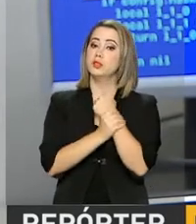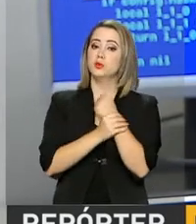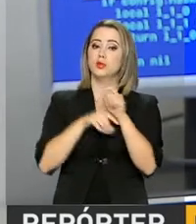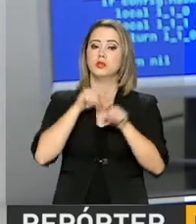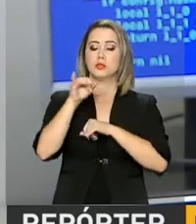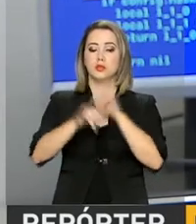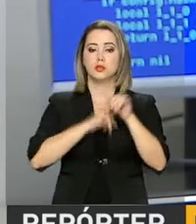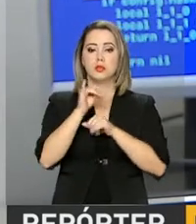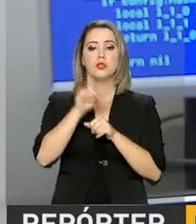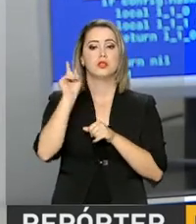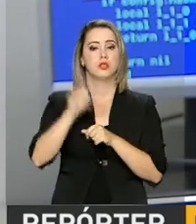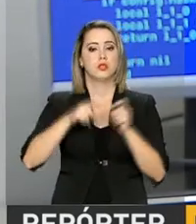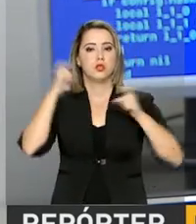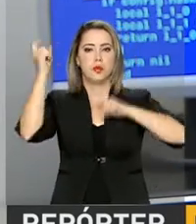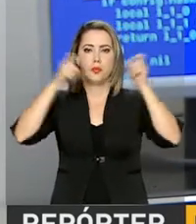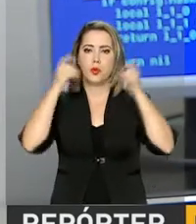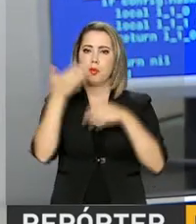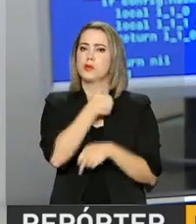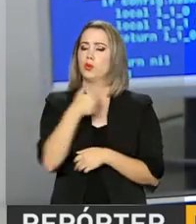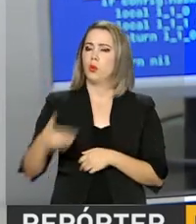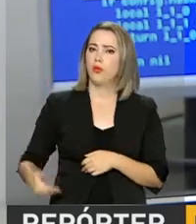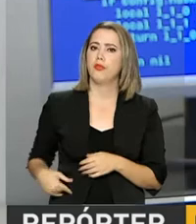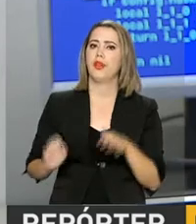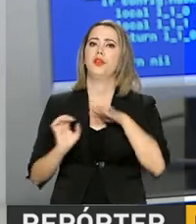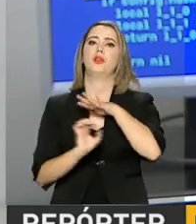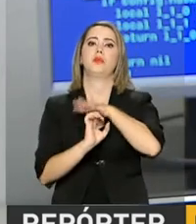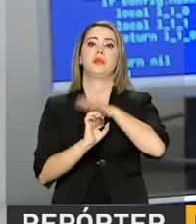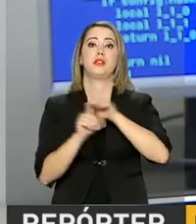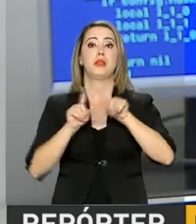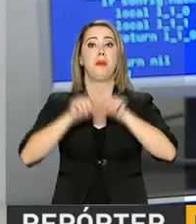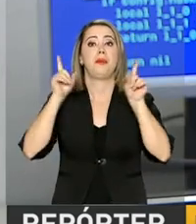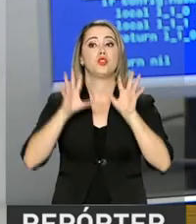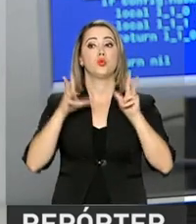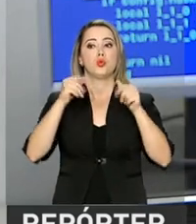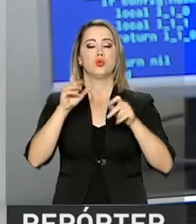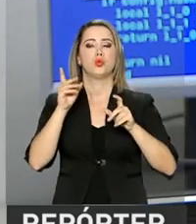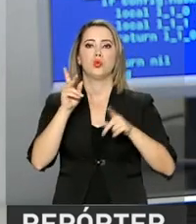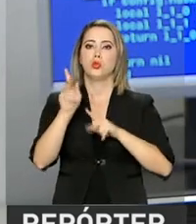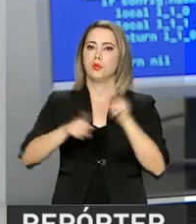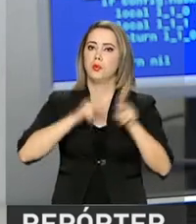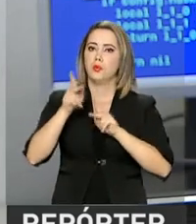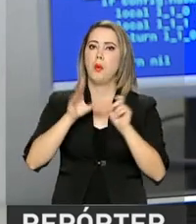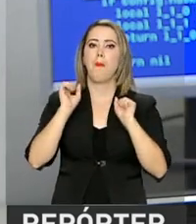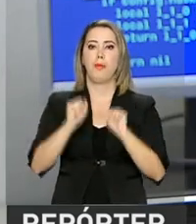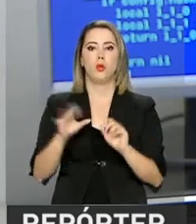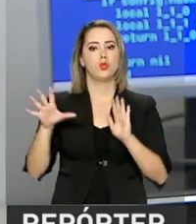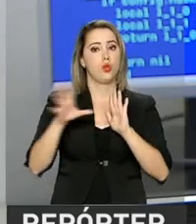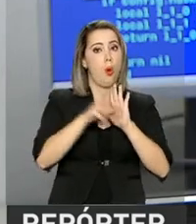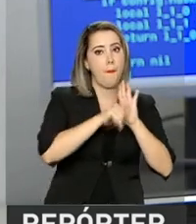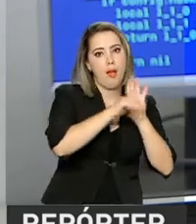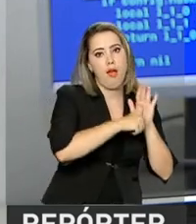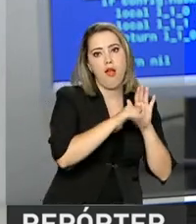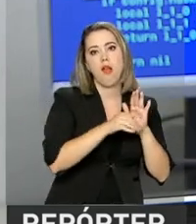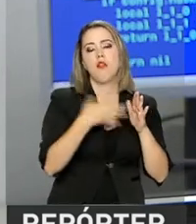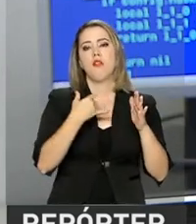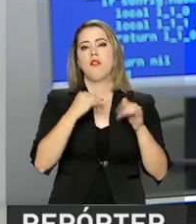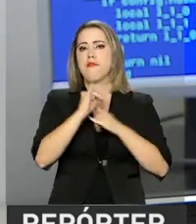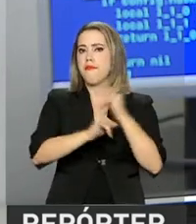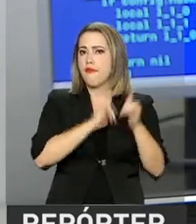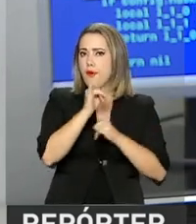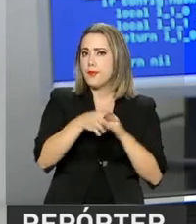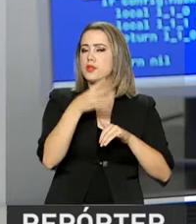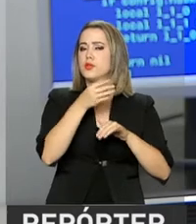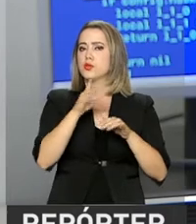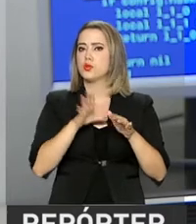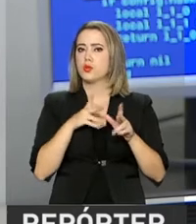e de governos mas de toda a população vírus podem roubar dados de computadores pessoais e trazer dor de